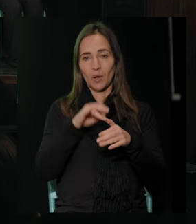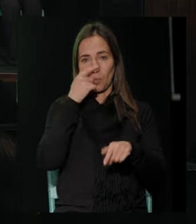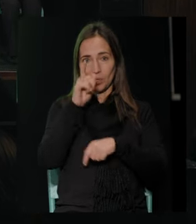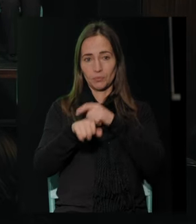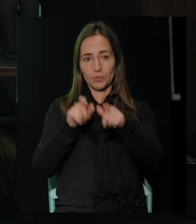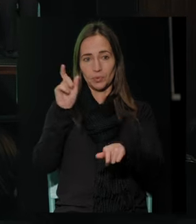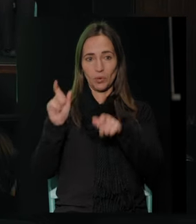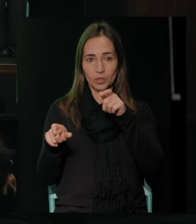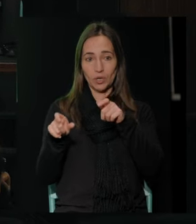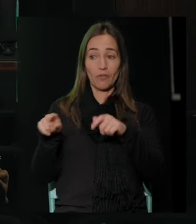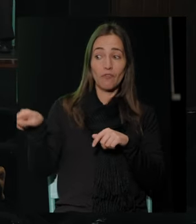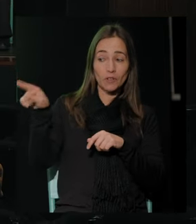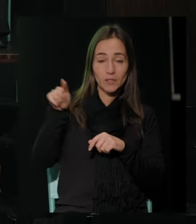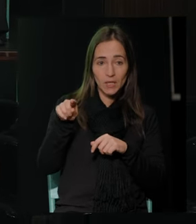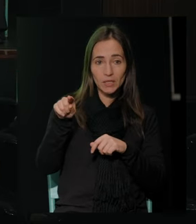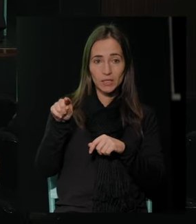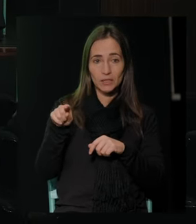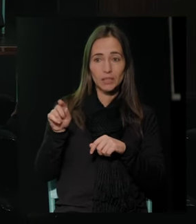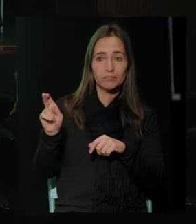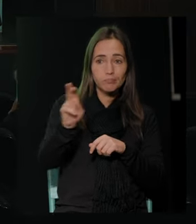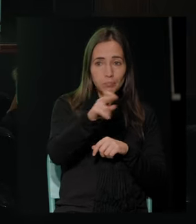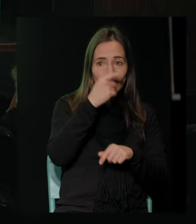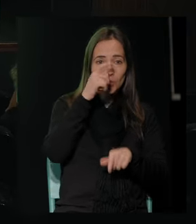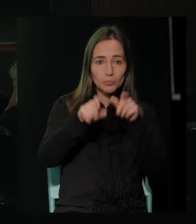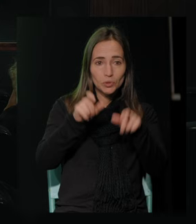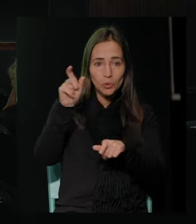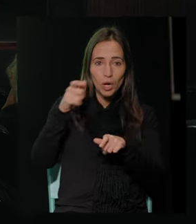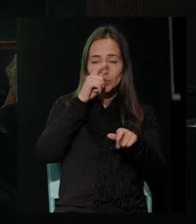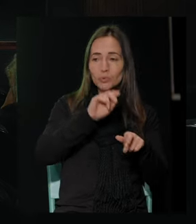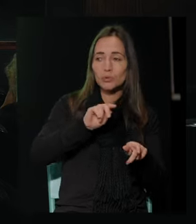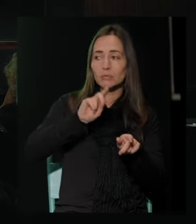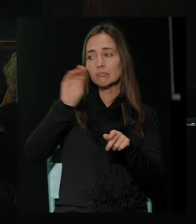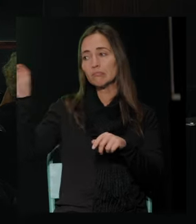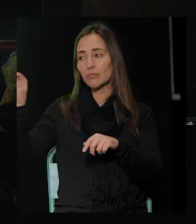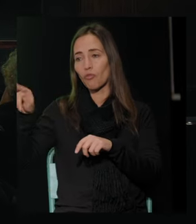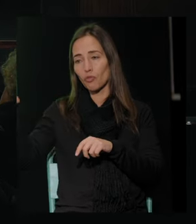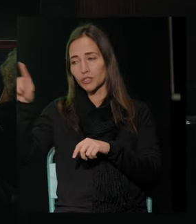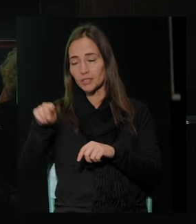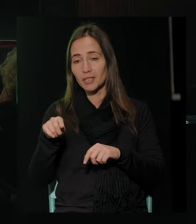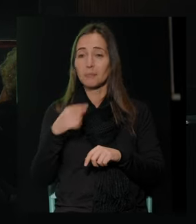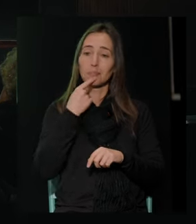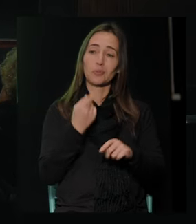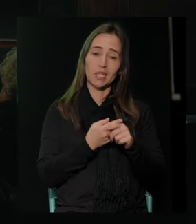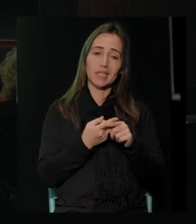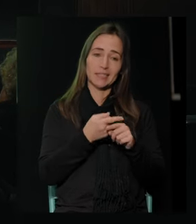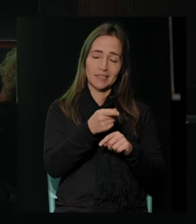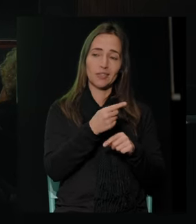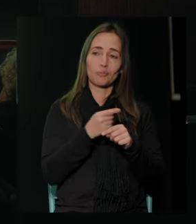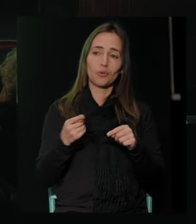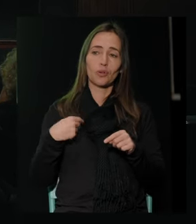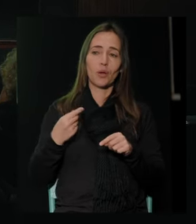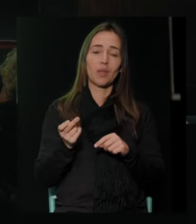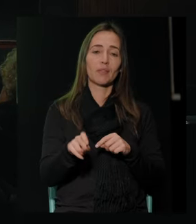população, são vocês que vão ter com as pessoas ou são as pessoas que vão ter convosco? Isso é uma pergunta interessante, porque quando eu